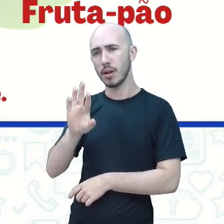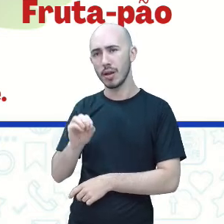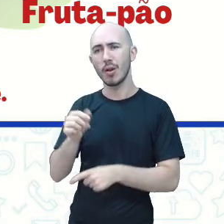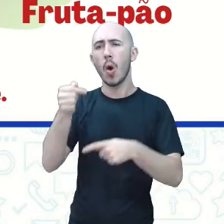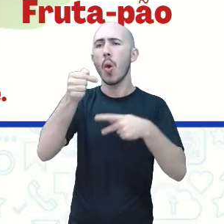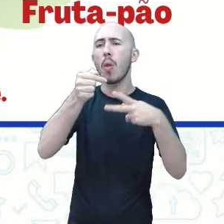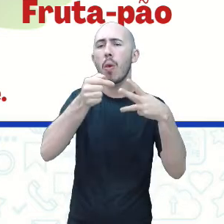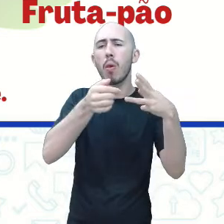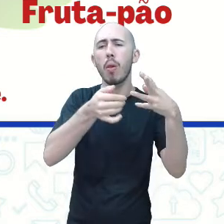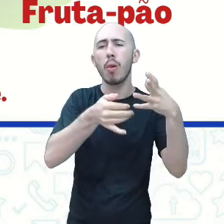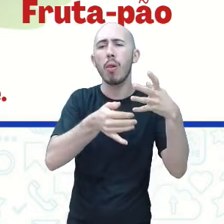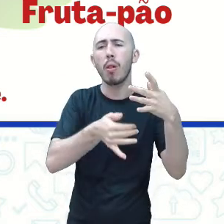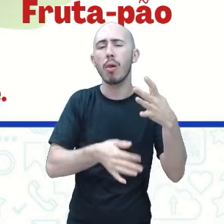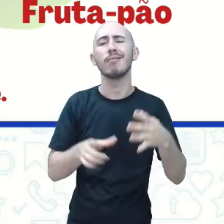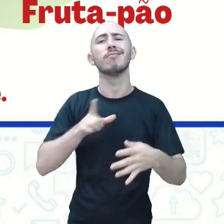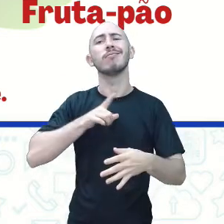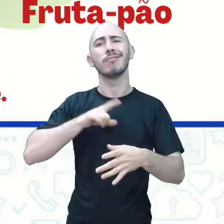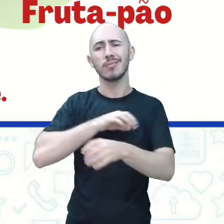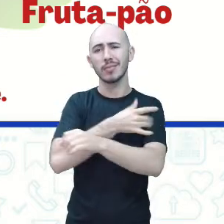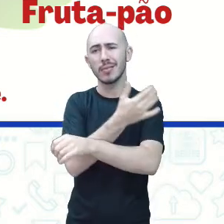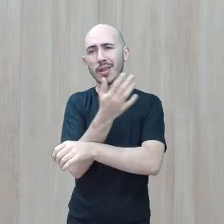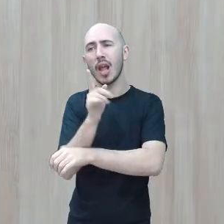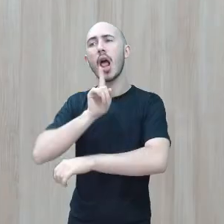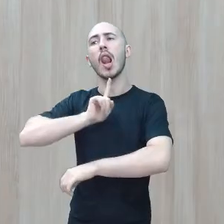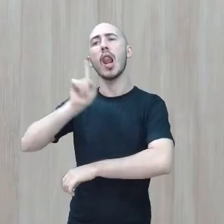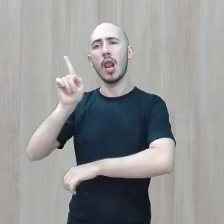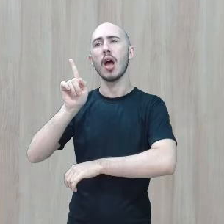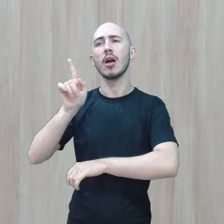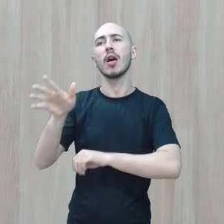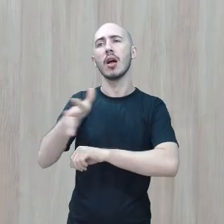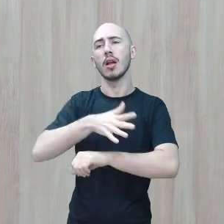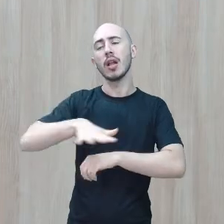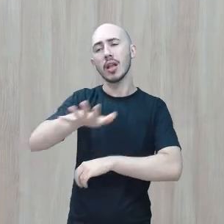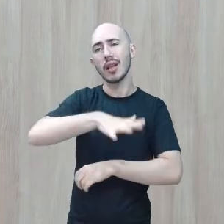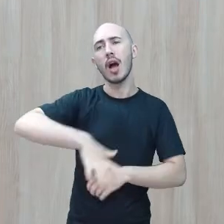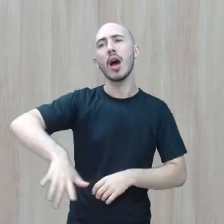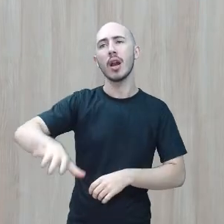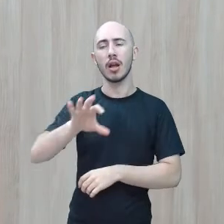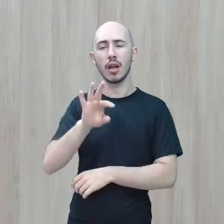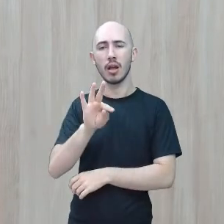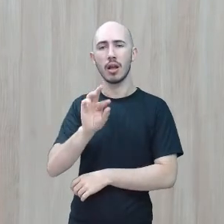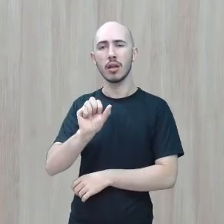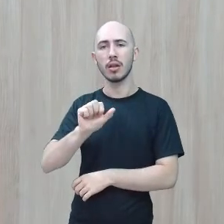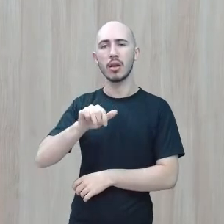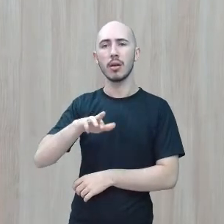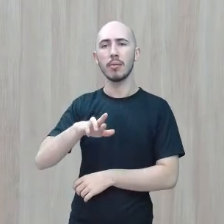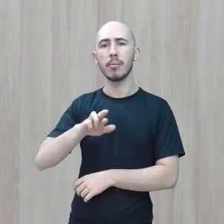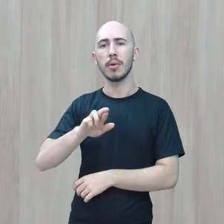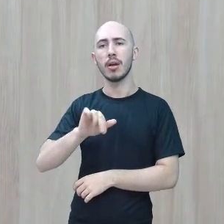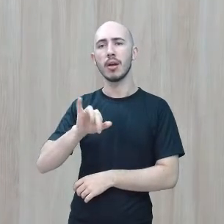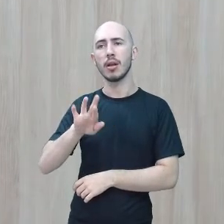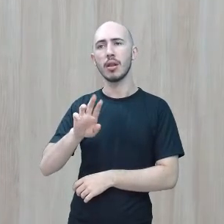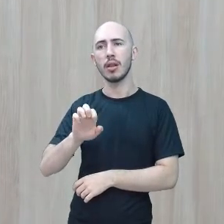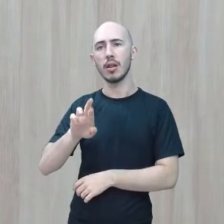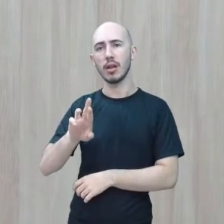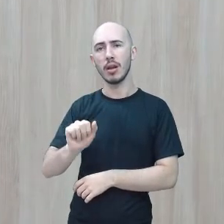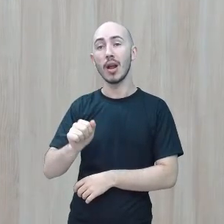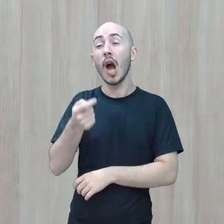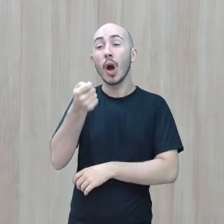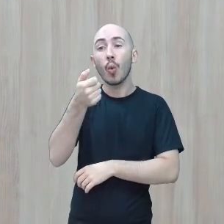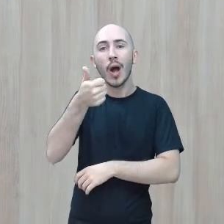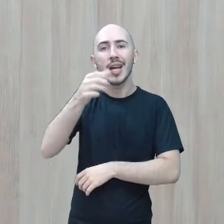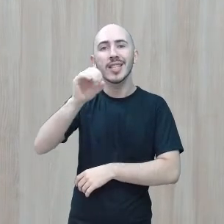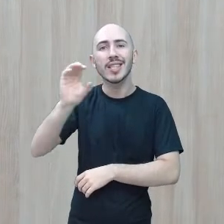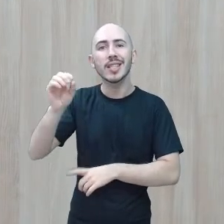jaqueiras, fruta-pão. Então, tudo isso é encontrado, tem muito mais espécies, né? São quase 100 espécies ali encontradas